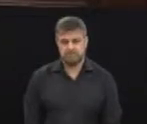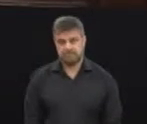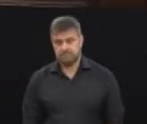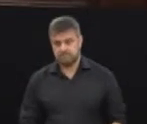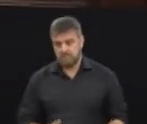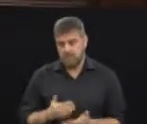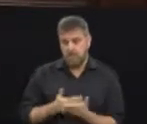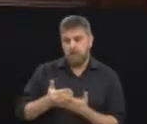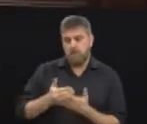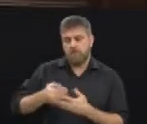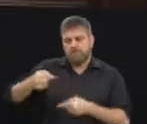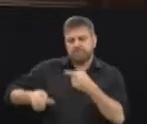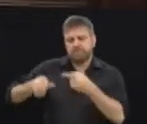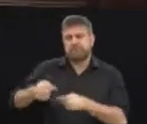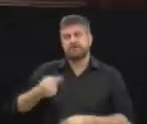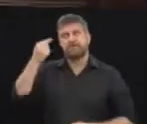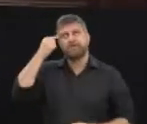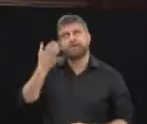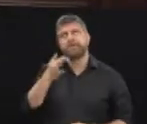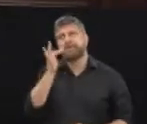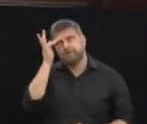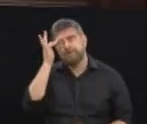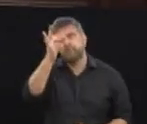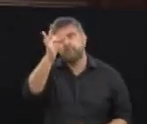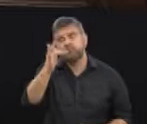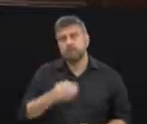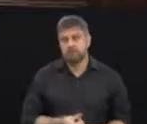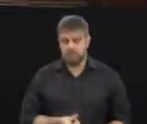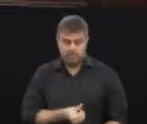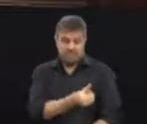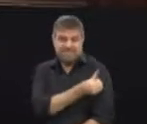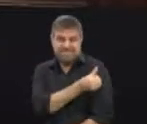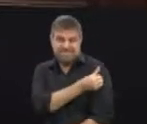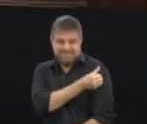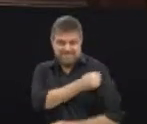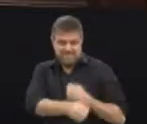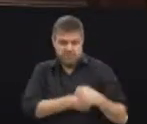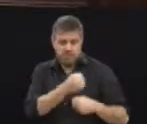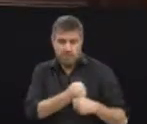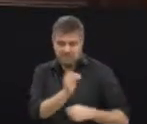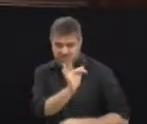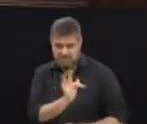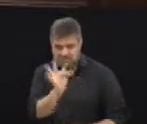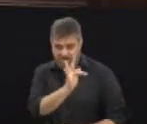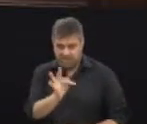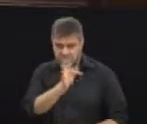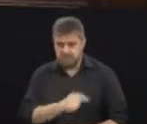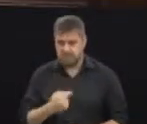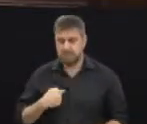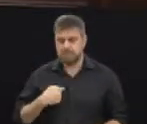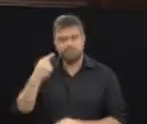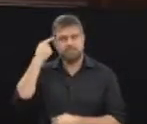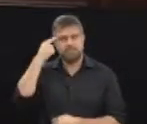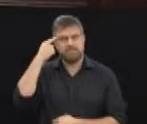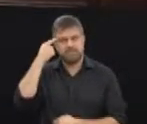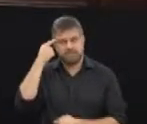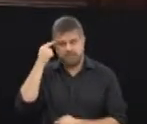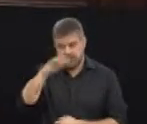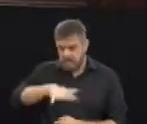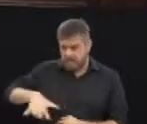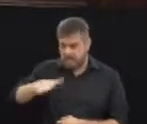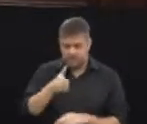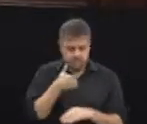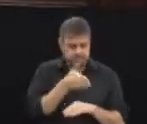Na verdade, você começa a discutir a especialidade no 5º, 6º ano. No 5º, 6º ano da faculdade, você passa